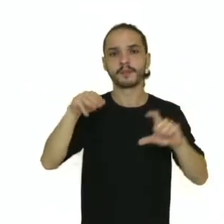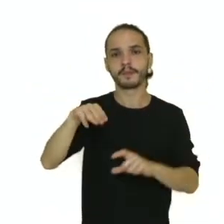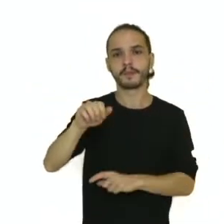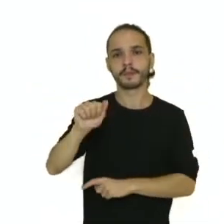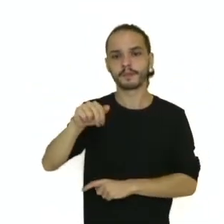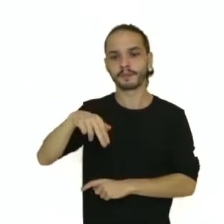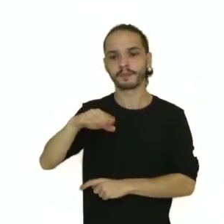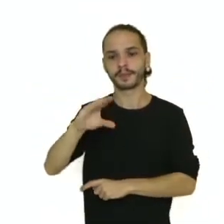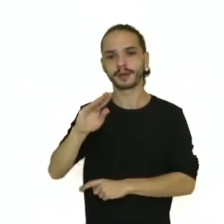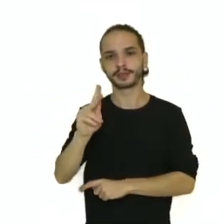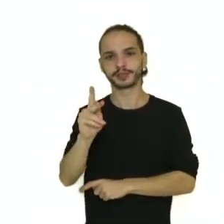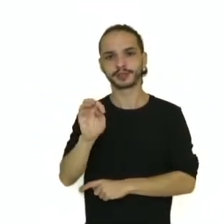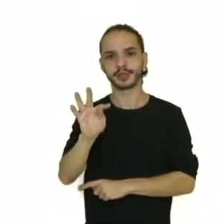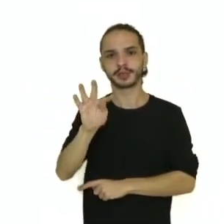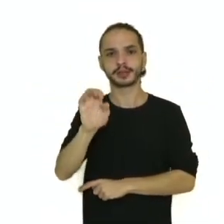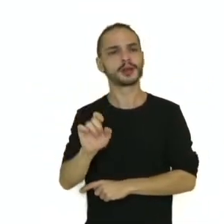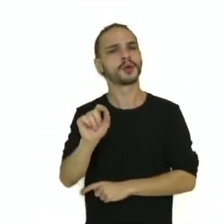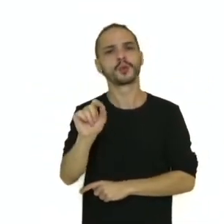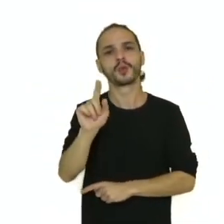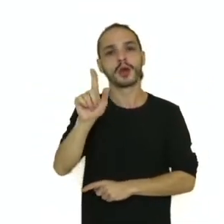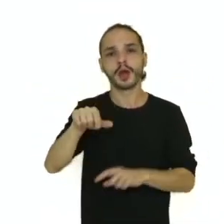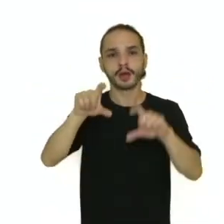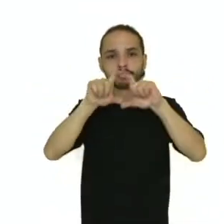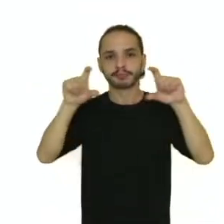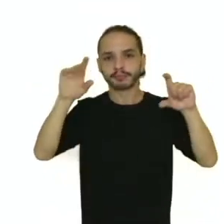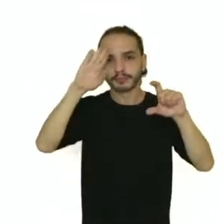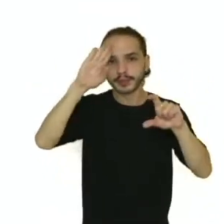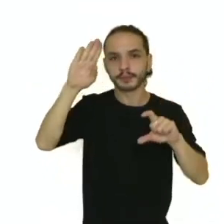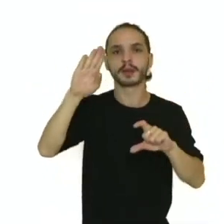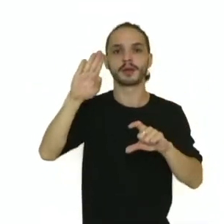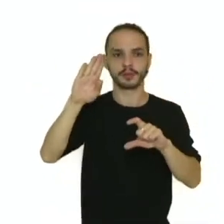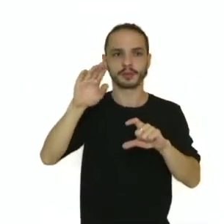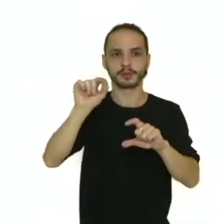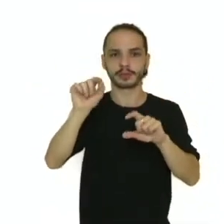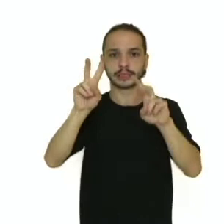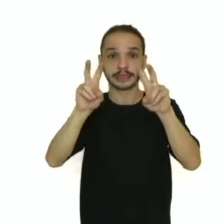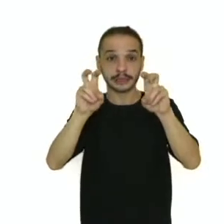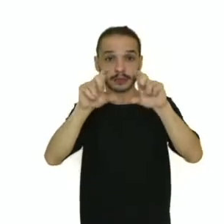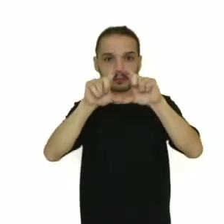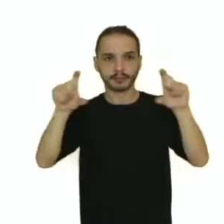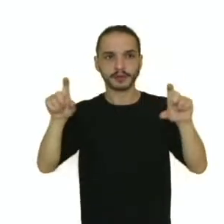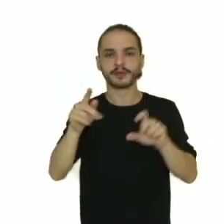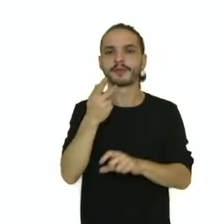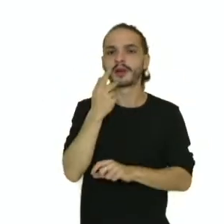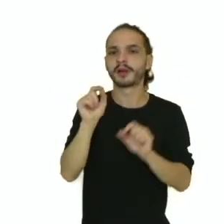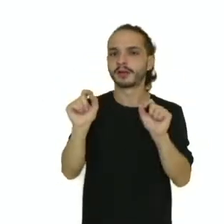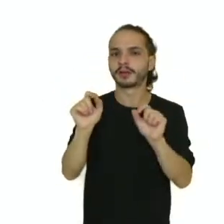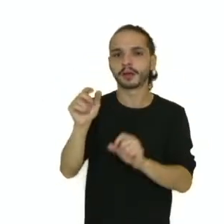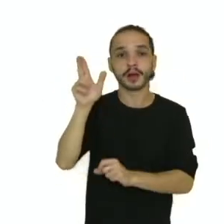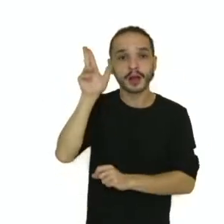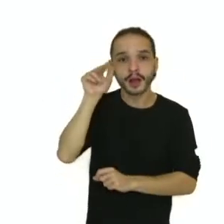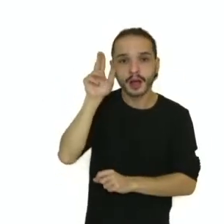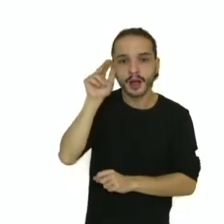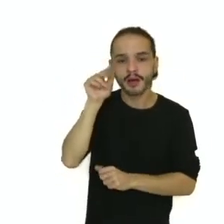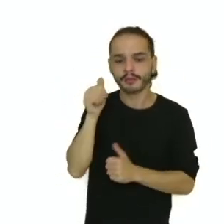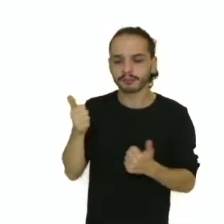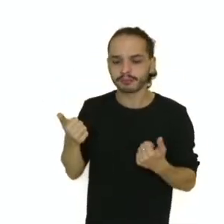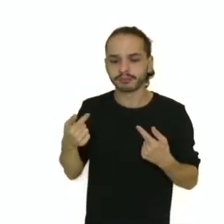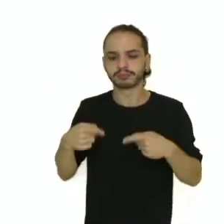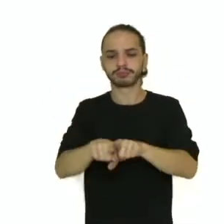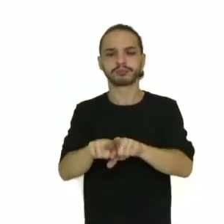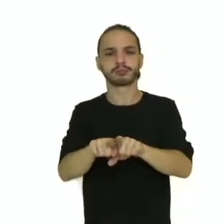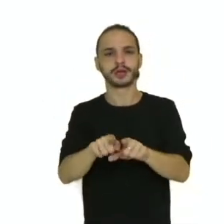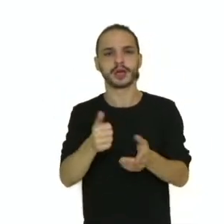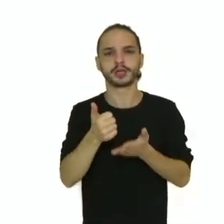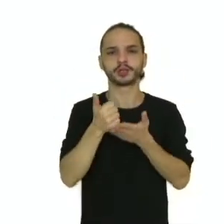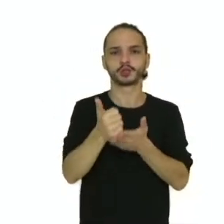o título principal, né? Essa aqui, ela traz a seguinte informação: cavalos, parceiros da